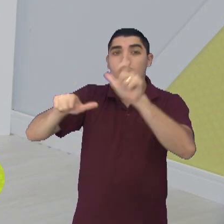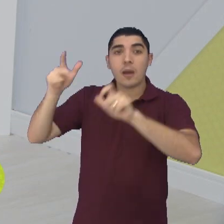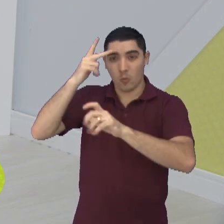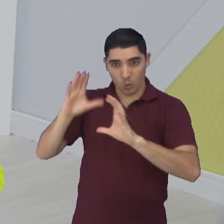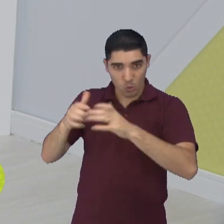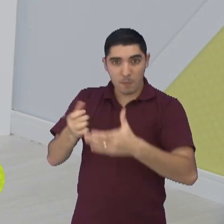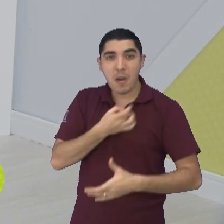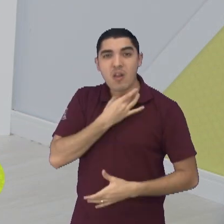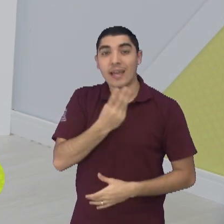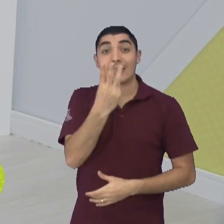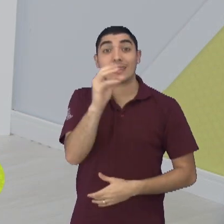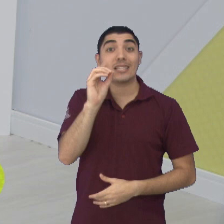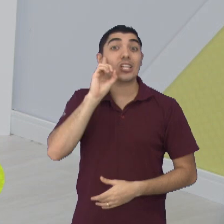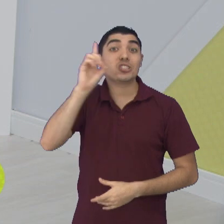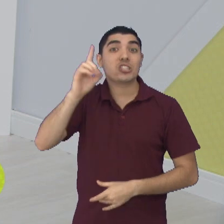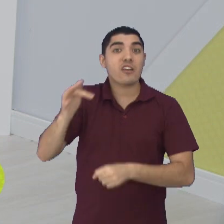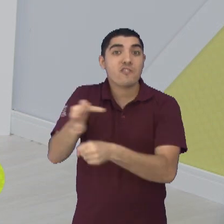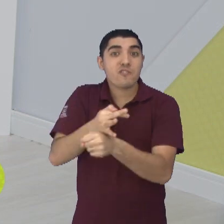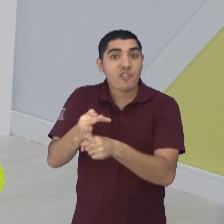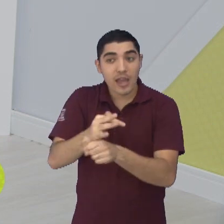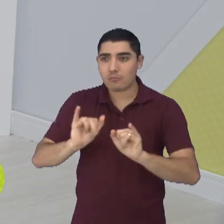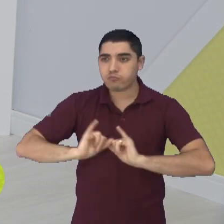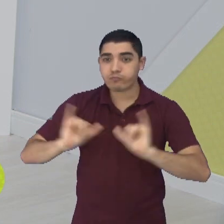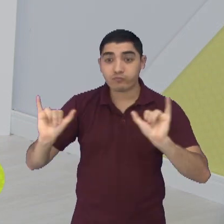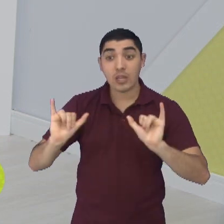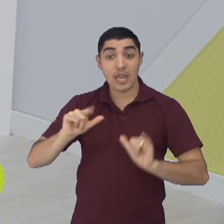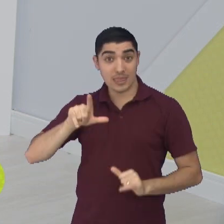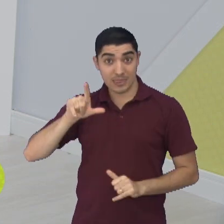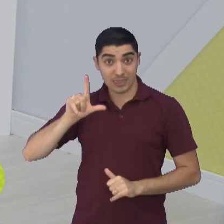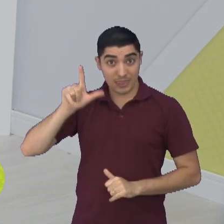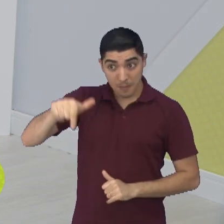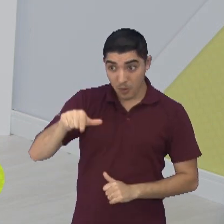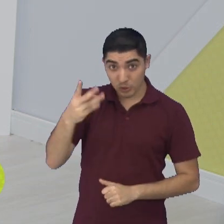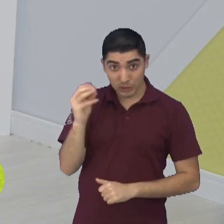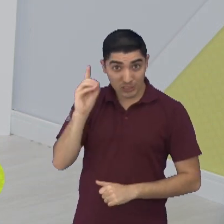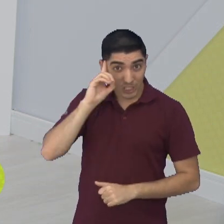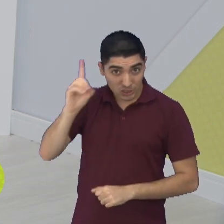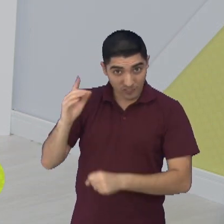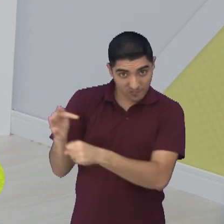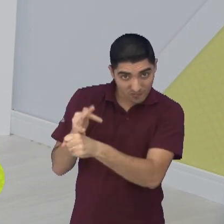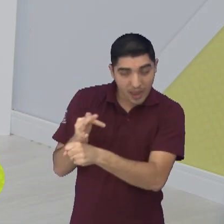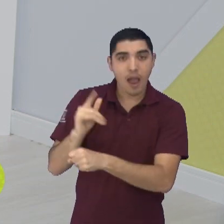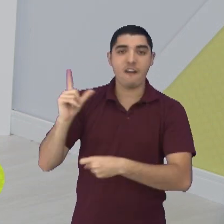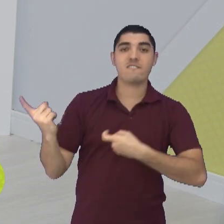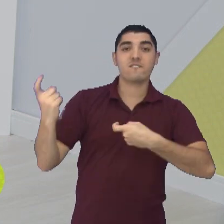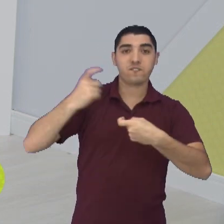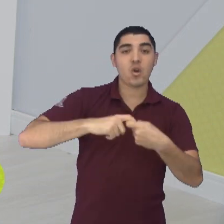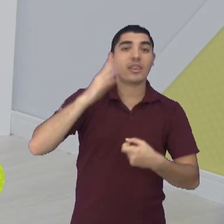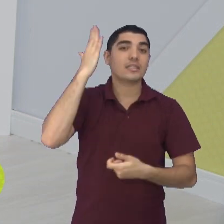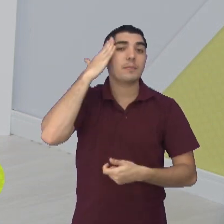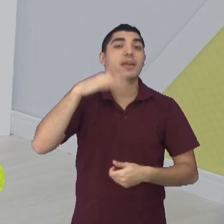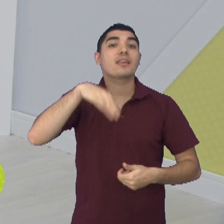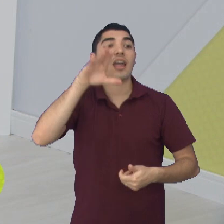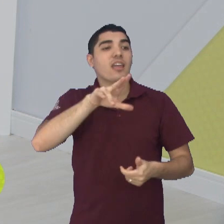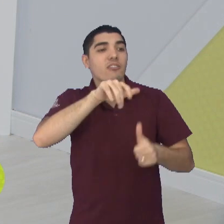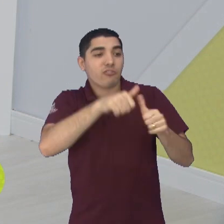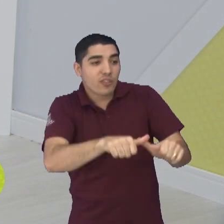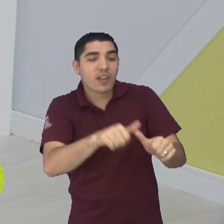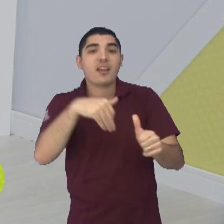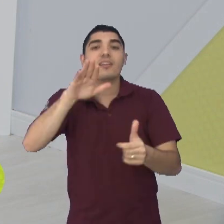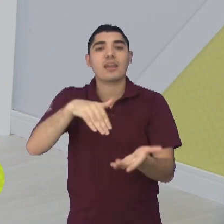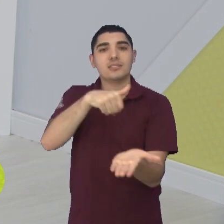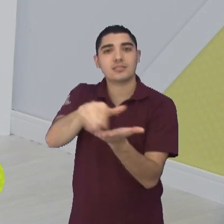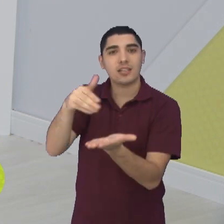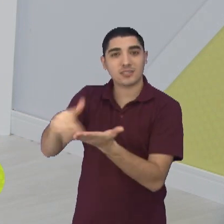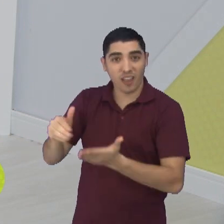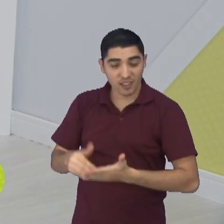elenco, depois dos 30 dias, um comunicado lá, sim, depois dos 30 dias volta o elenco e aí ele vai definir quem vai embora, quem vai ficar.